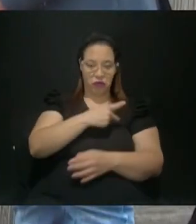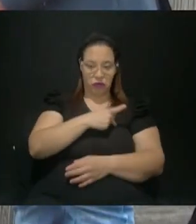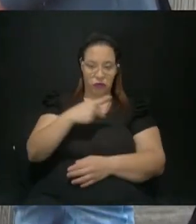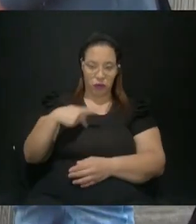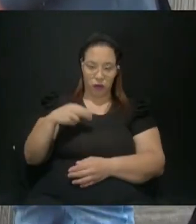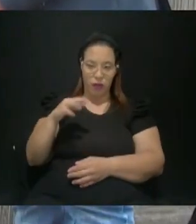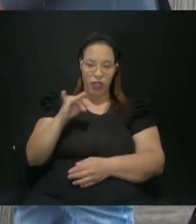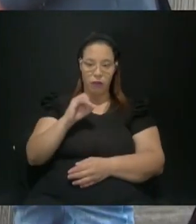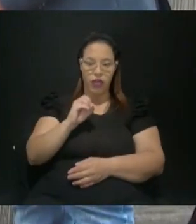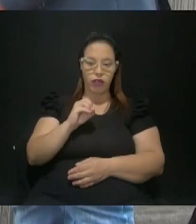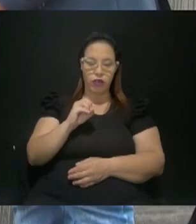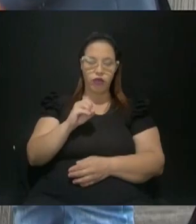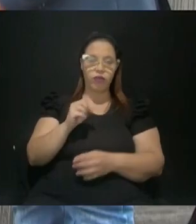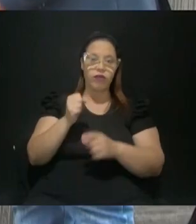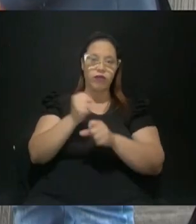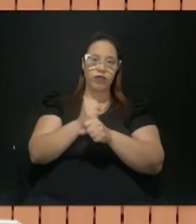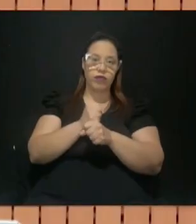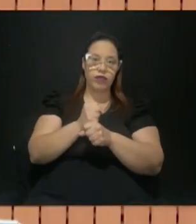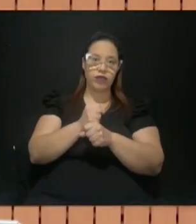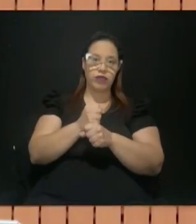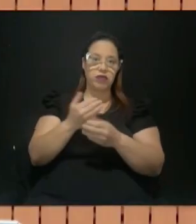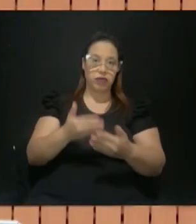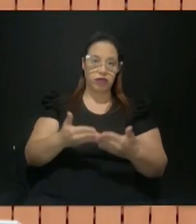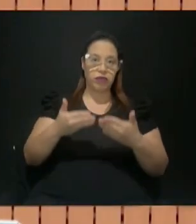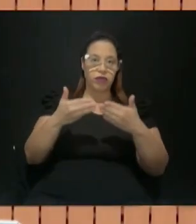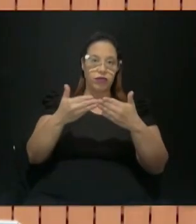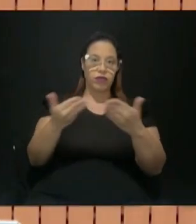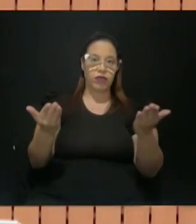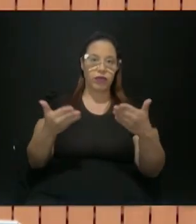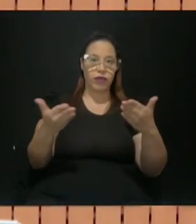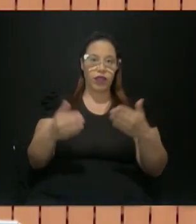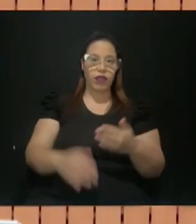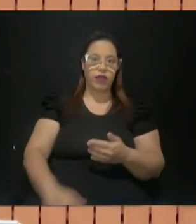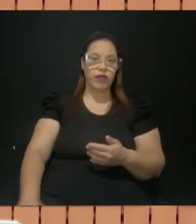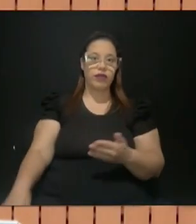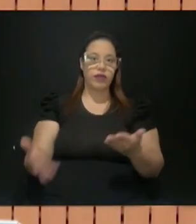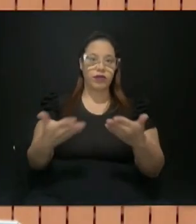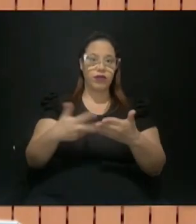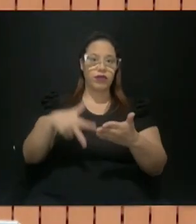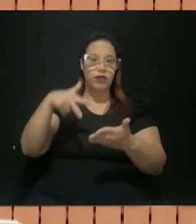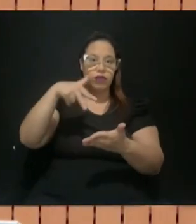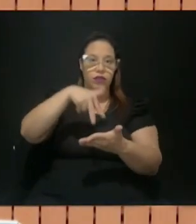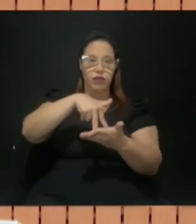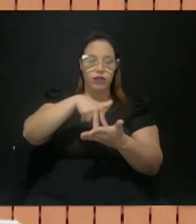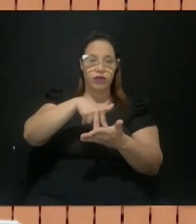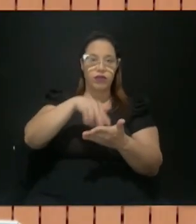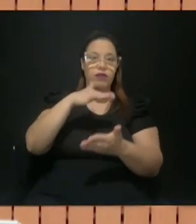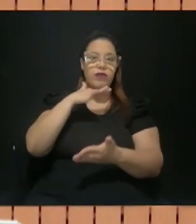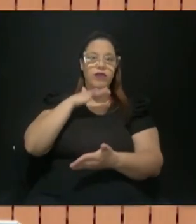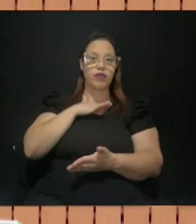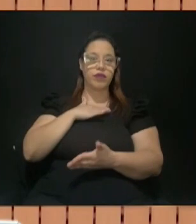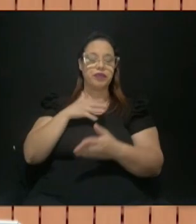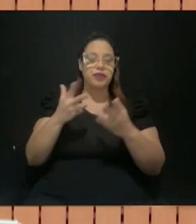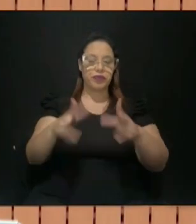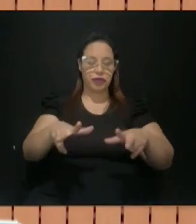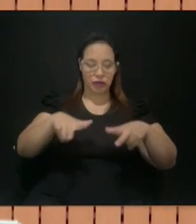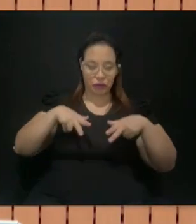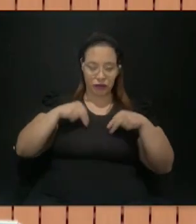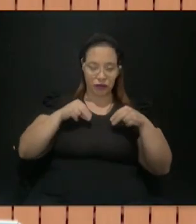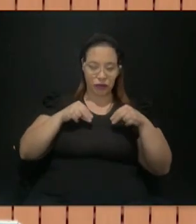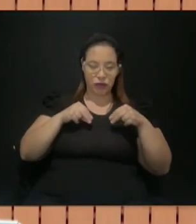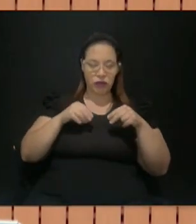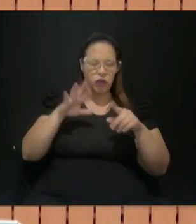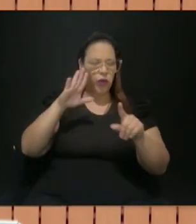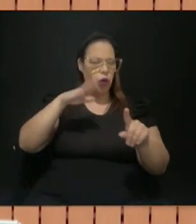mesmo ano, cargo que ocupa até hoje. Nós estamos aqui essa tarde recebendo um reconhecimento que muitas